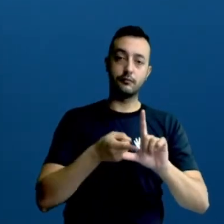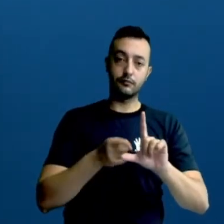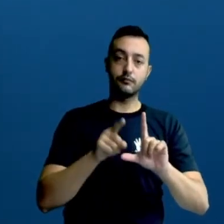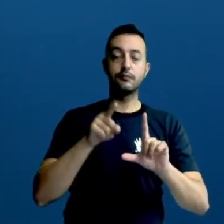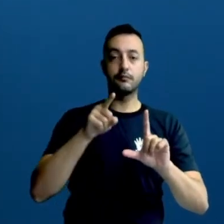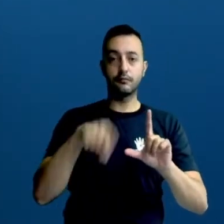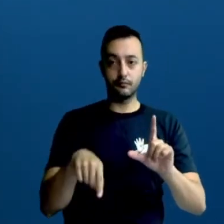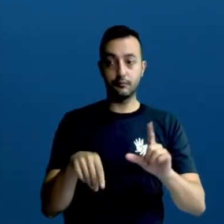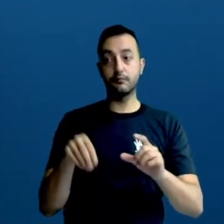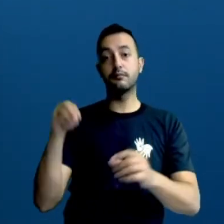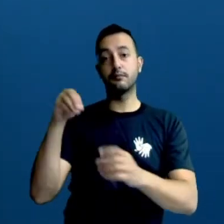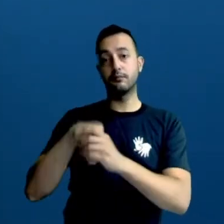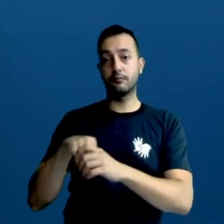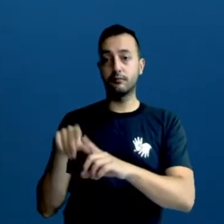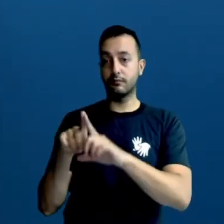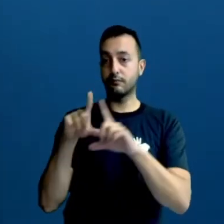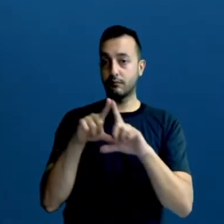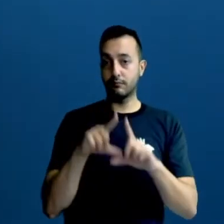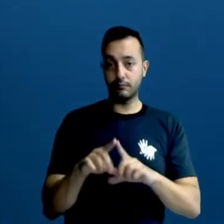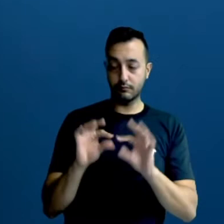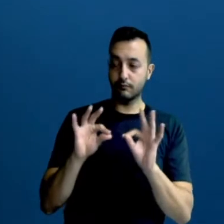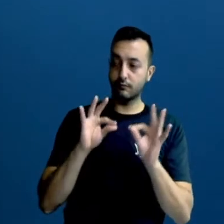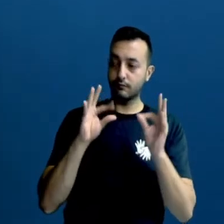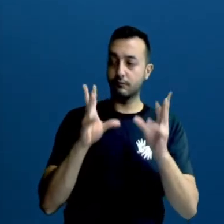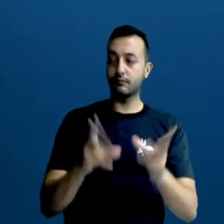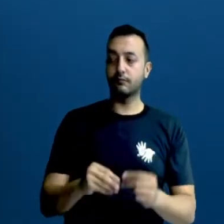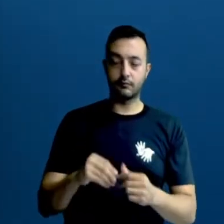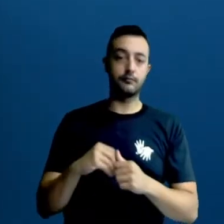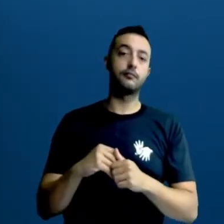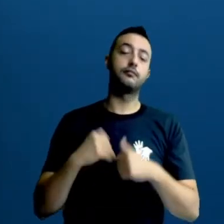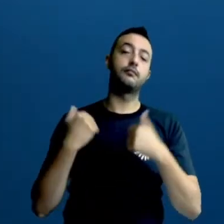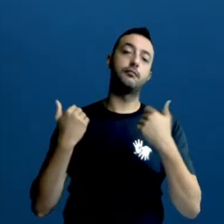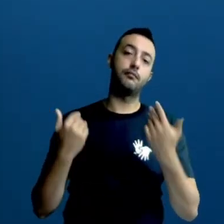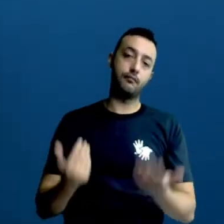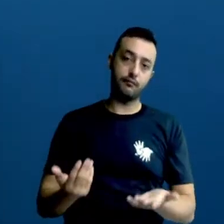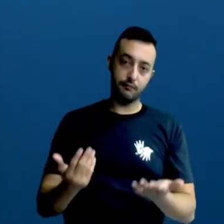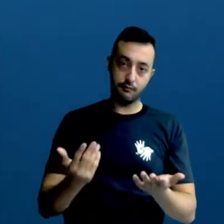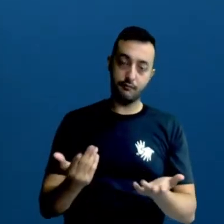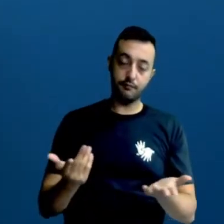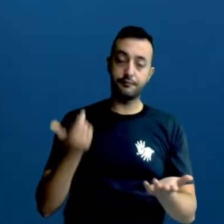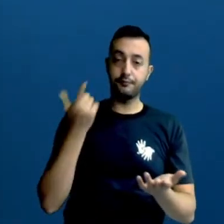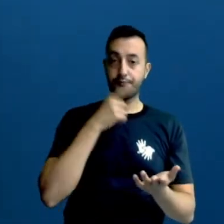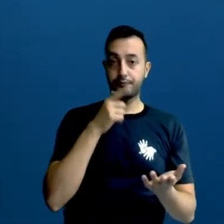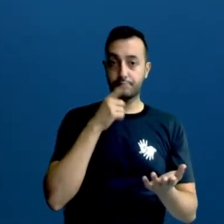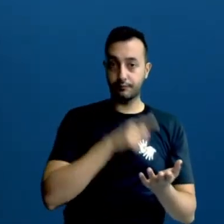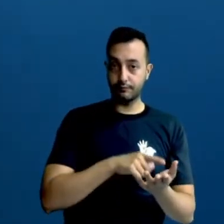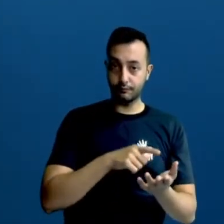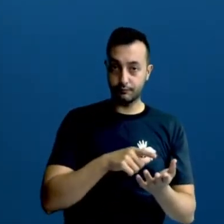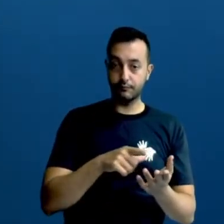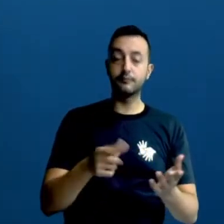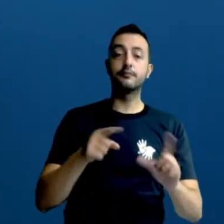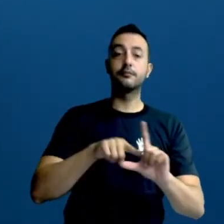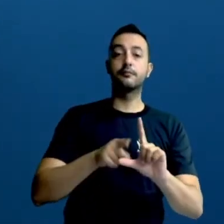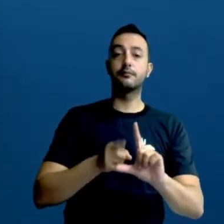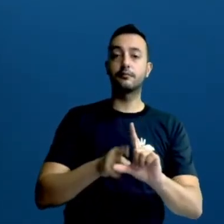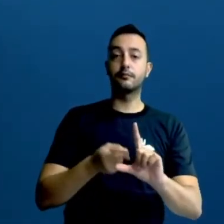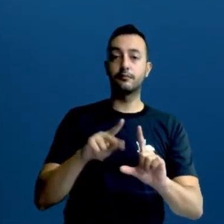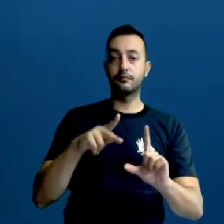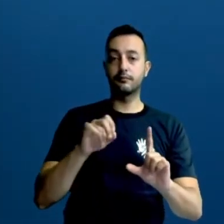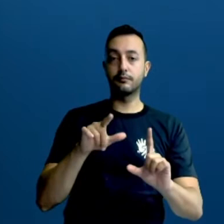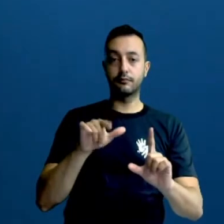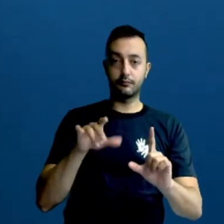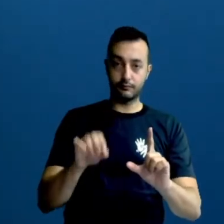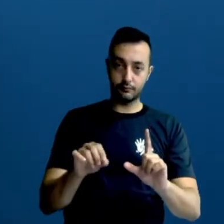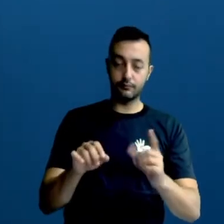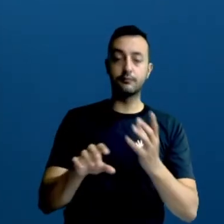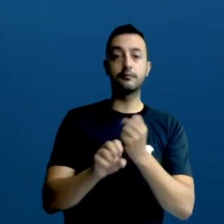dos ângulos desses triângulos todos, tá? Ou seja, para a gente chegar nos ângulos do polígono, basta a